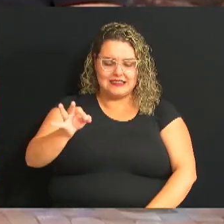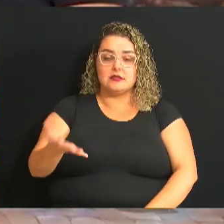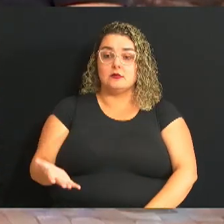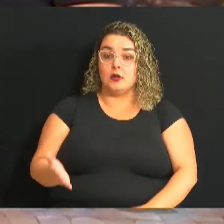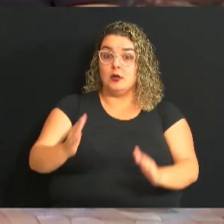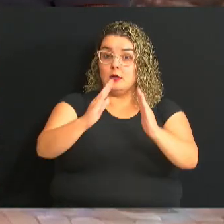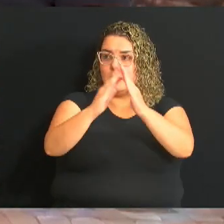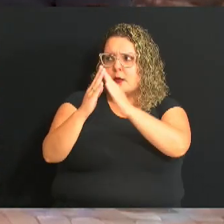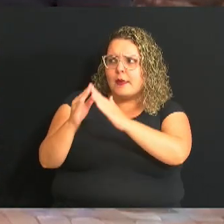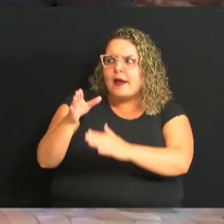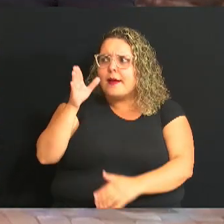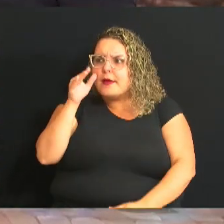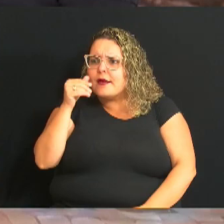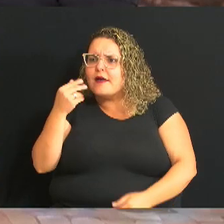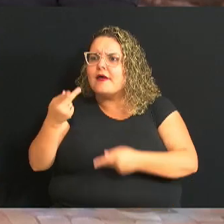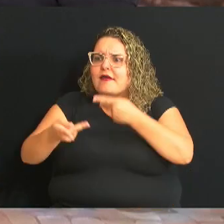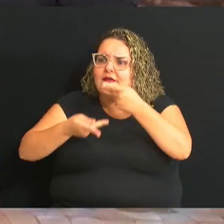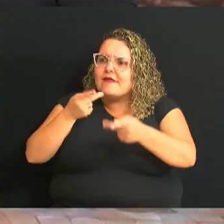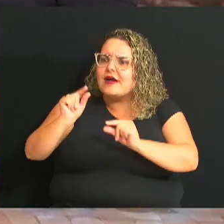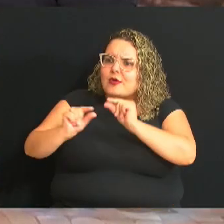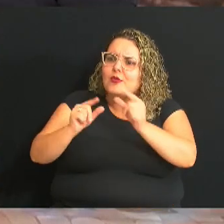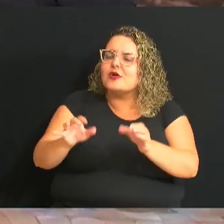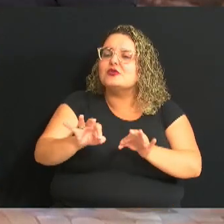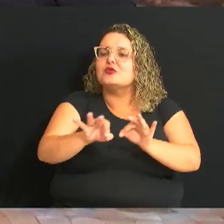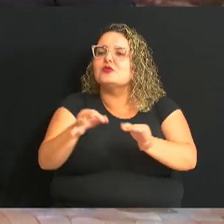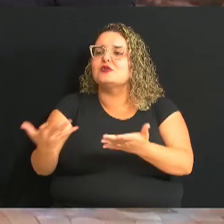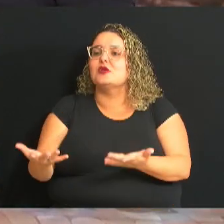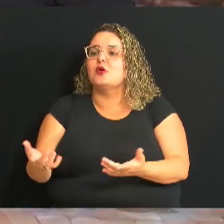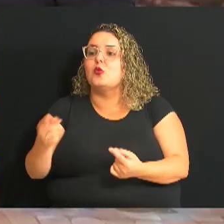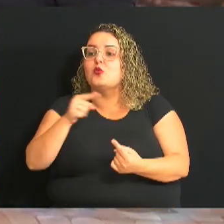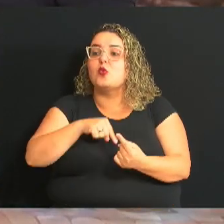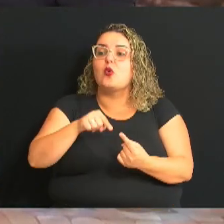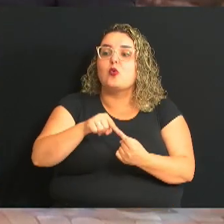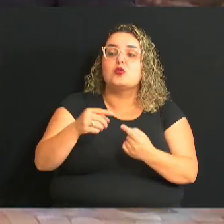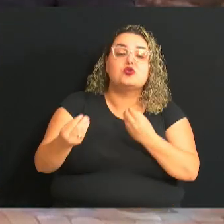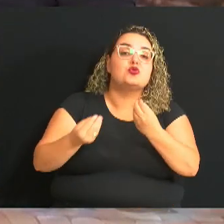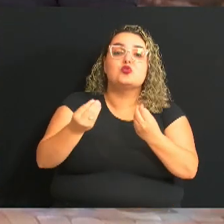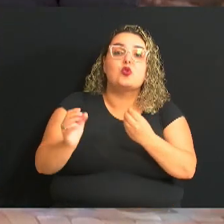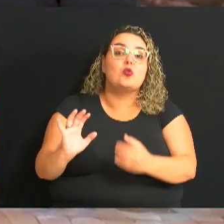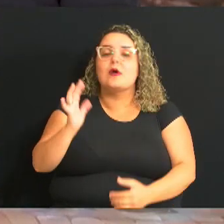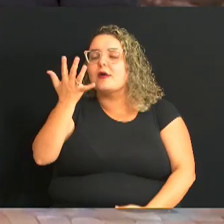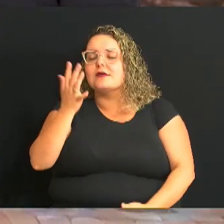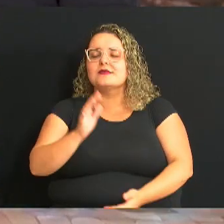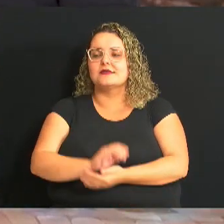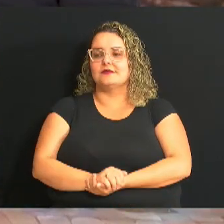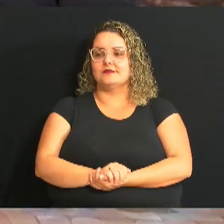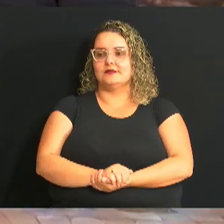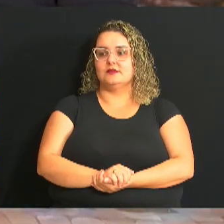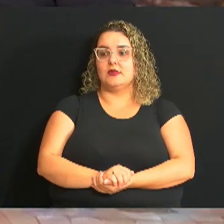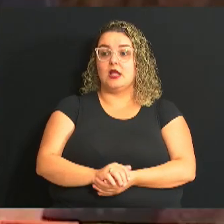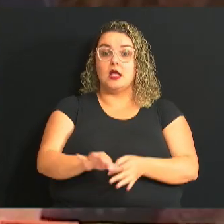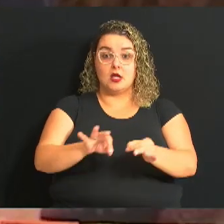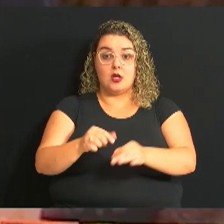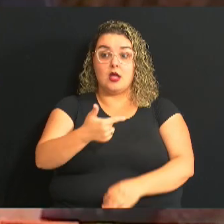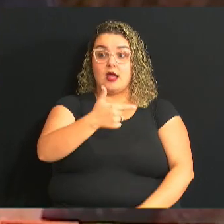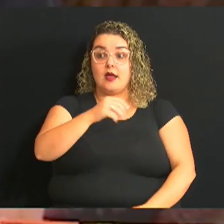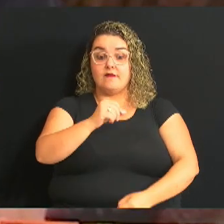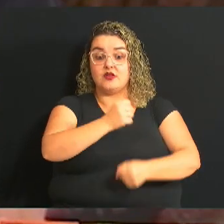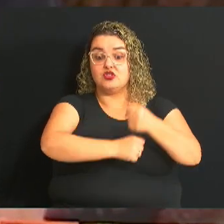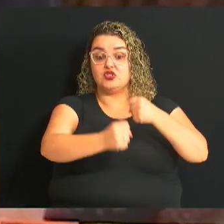está curioso. Fala um pouquinho sobre o projeto, a finalidade, como surgiu, enfim. Esse projeto surgiu há 20 anos na